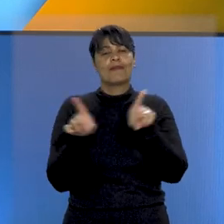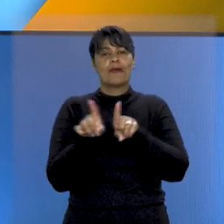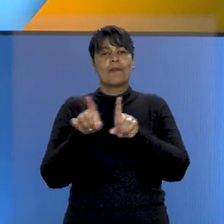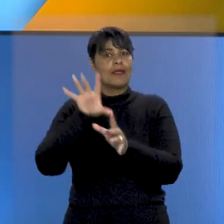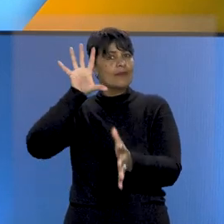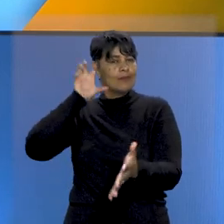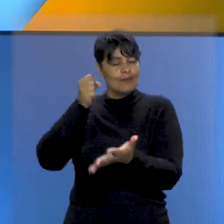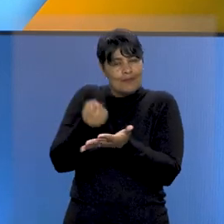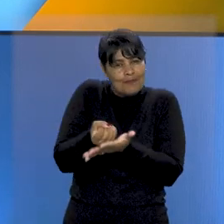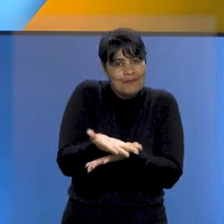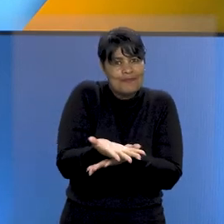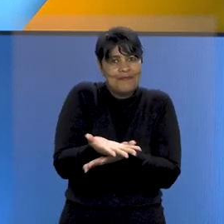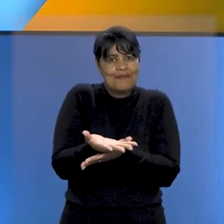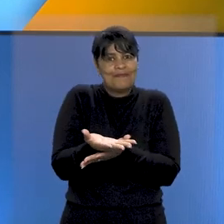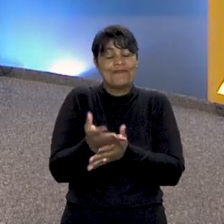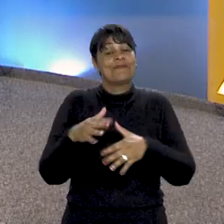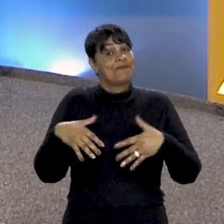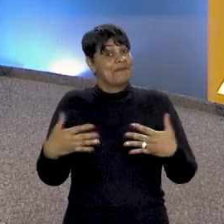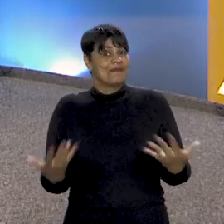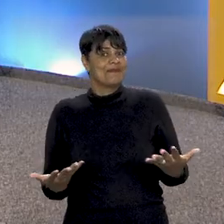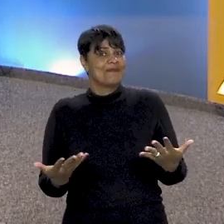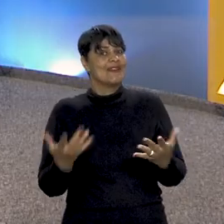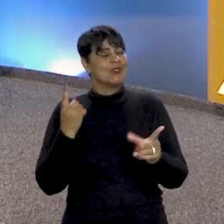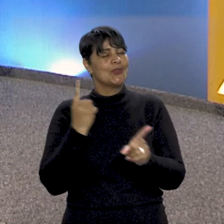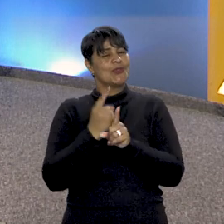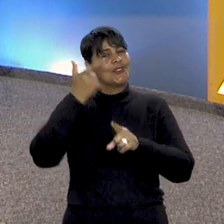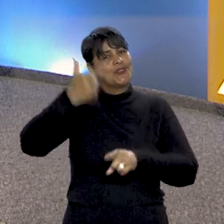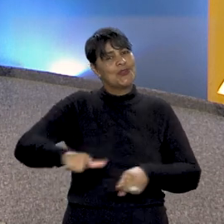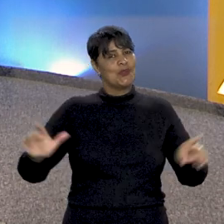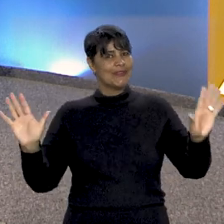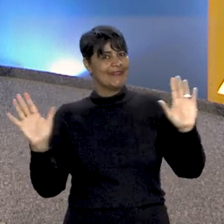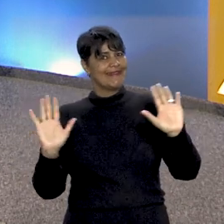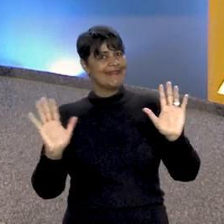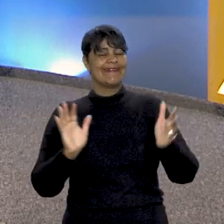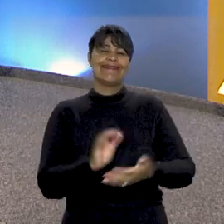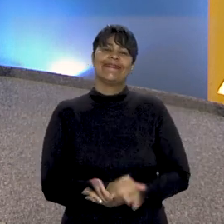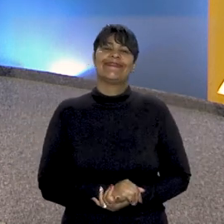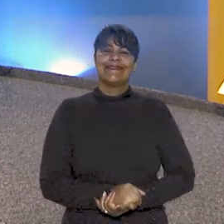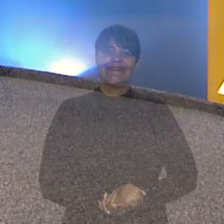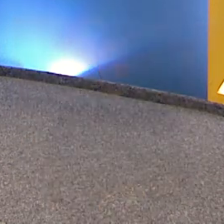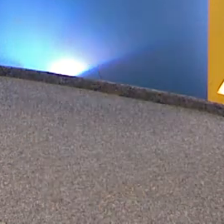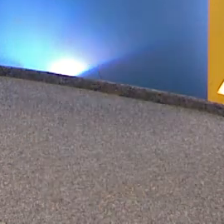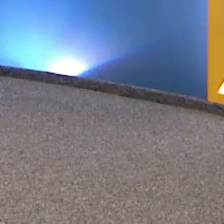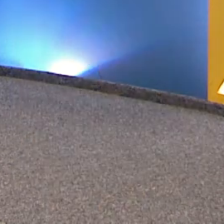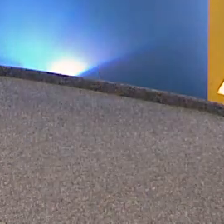plataformas de podcast. A gente volta semana que vem. Tchau, tchau!